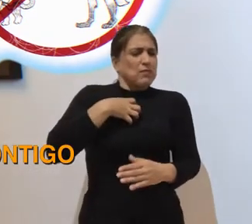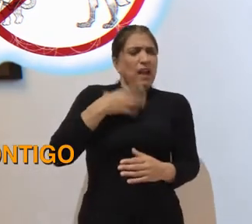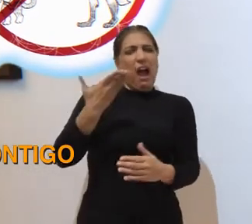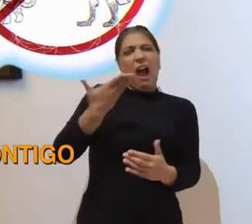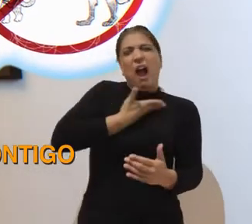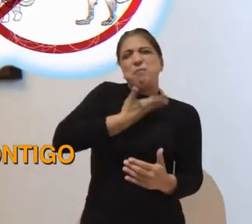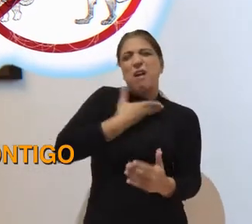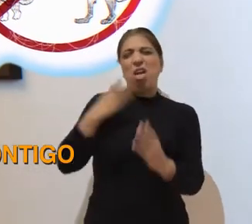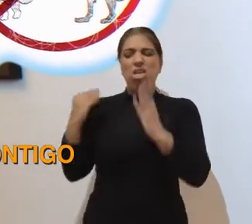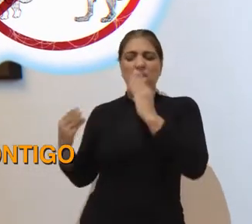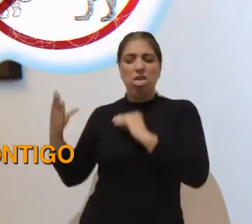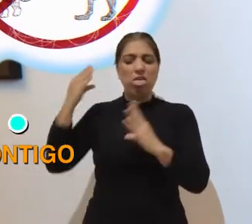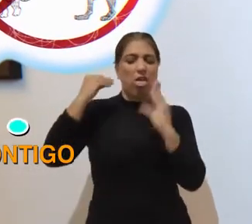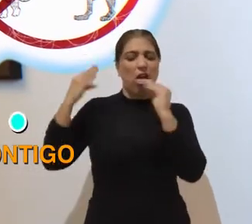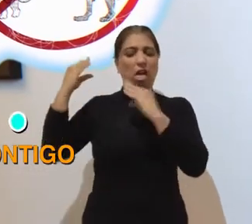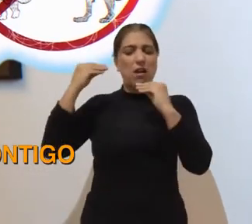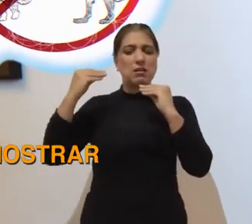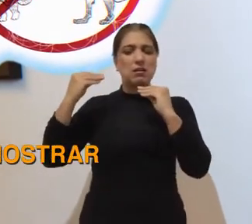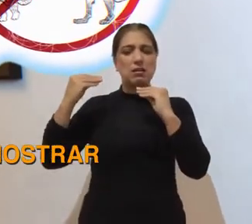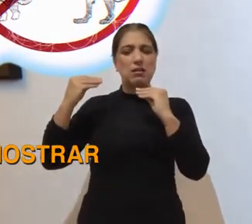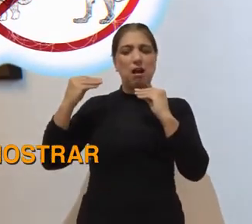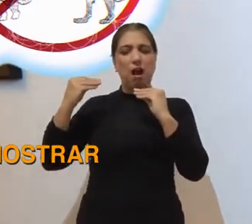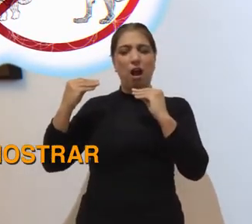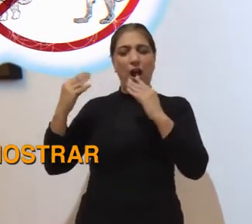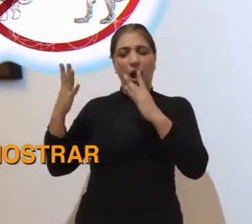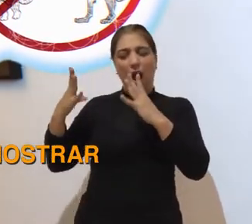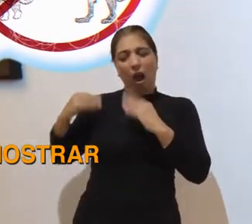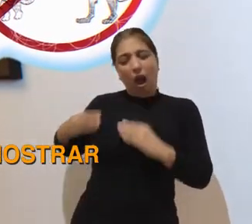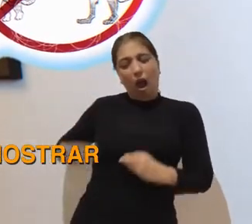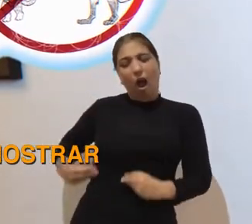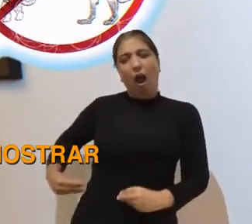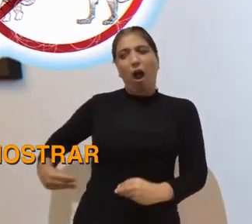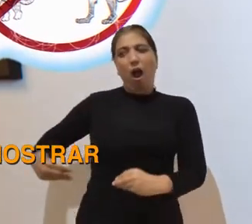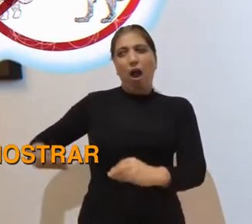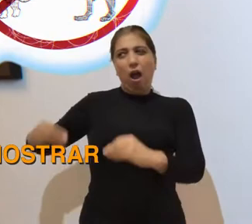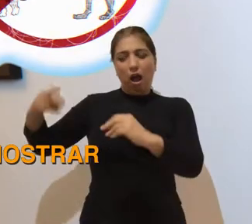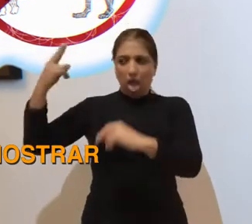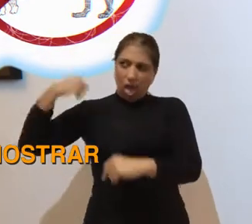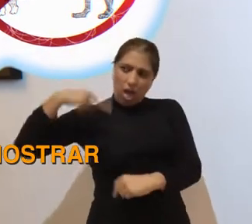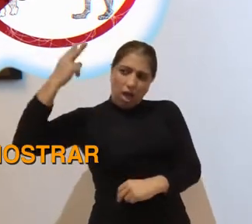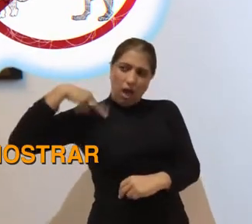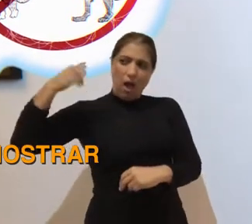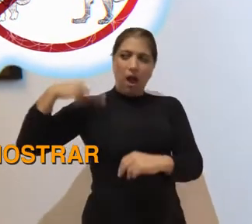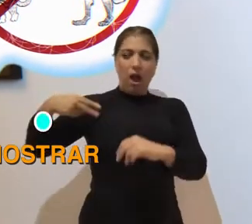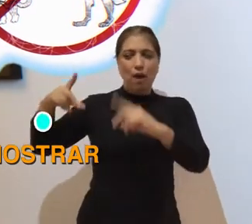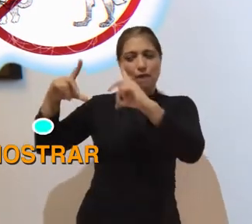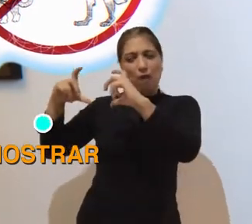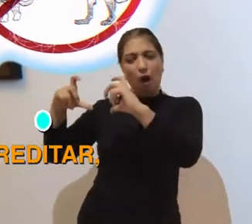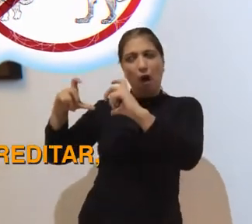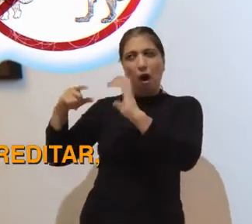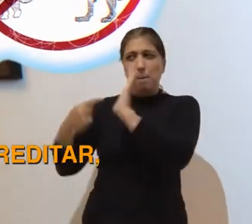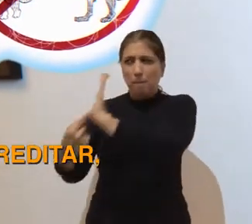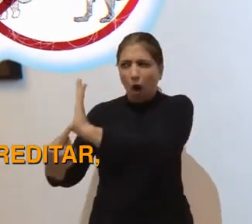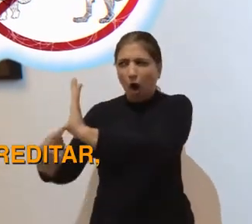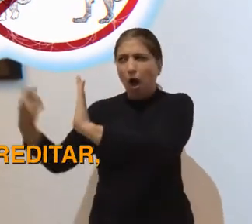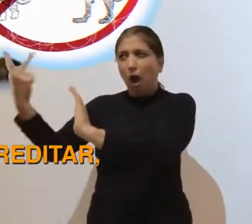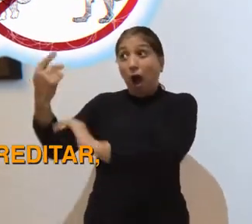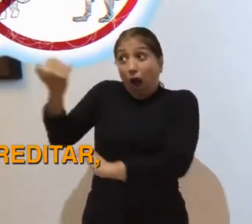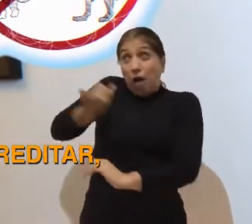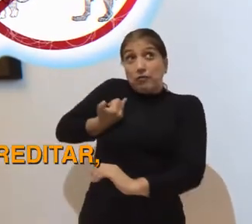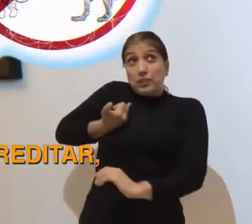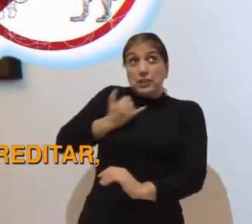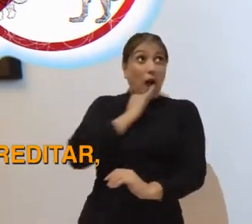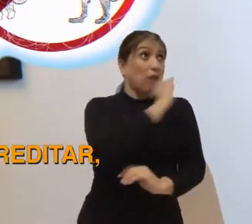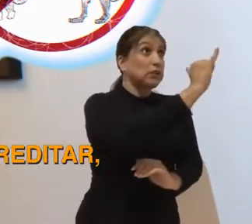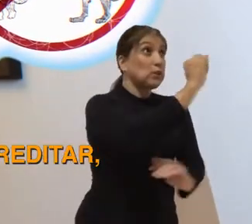ser amigo e fazer maldade contigo, como te tocar, olhar, fotografar ou se mostrar. E se disser